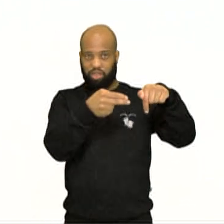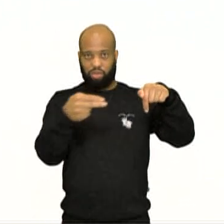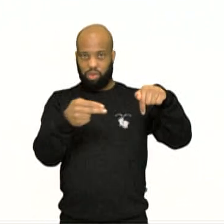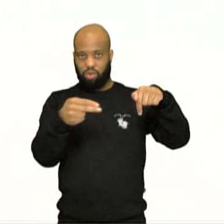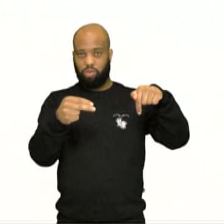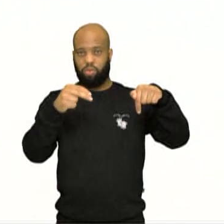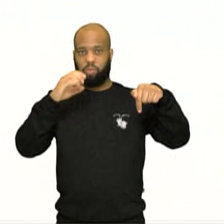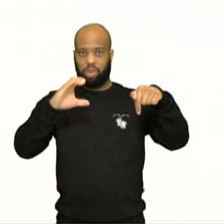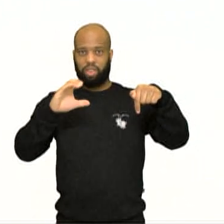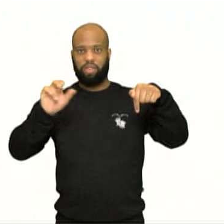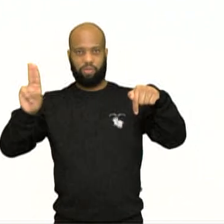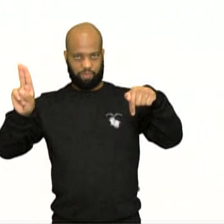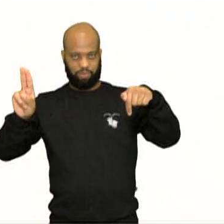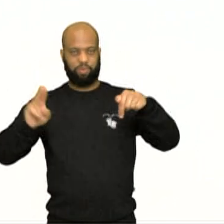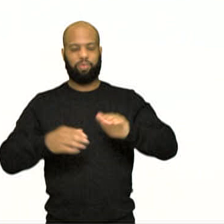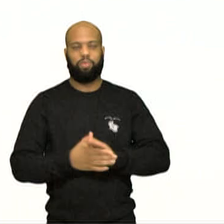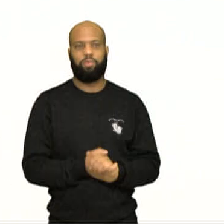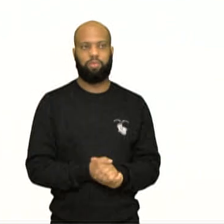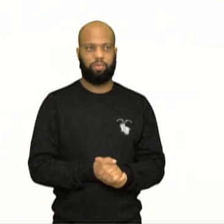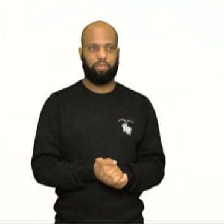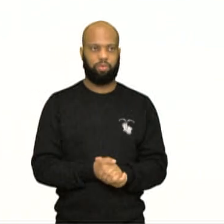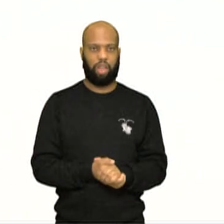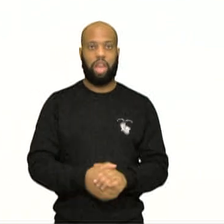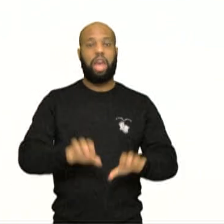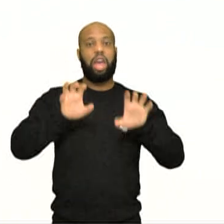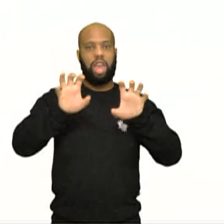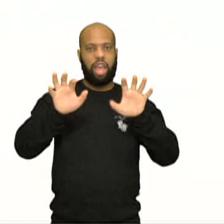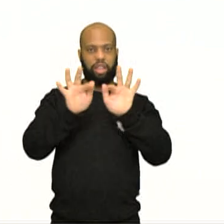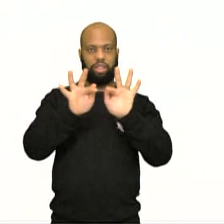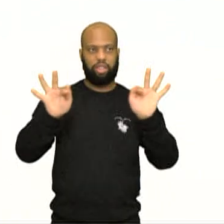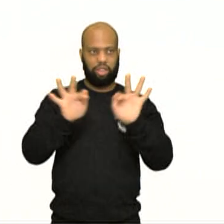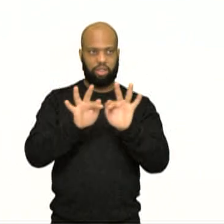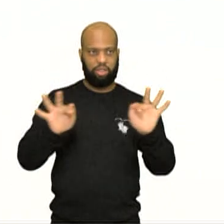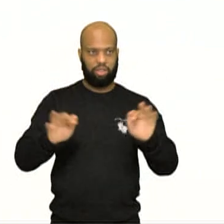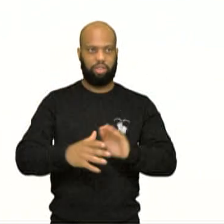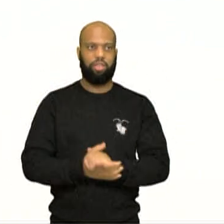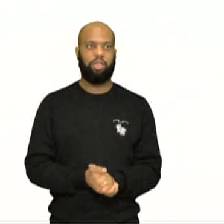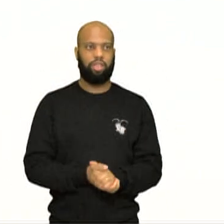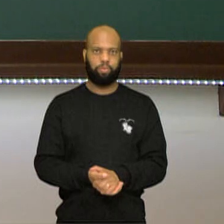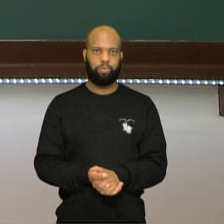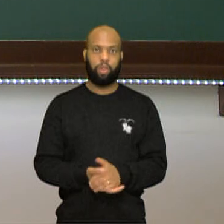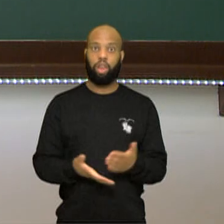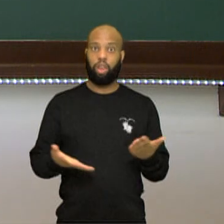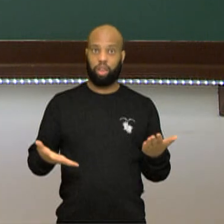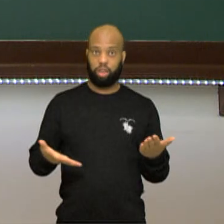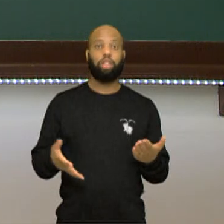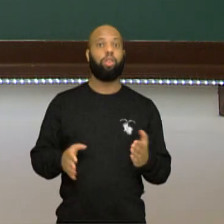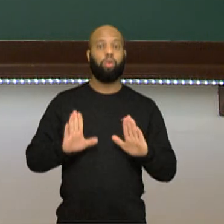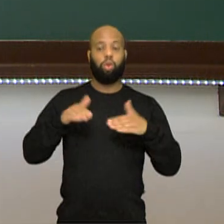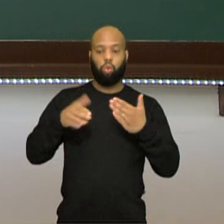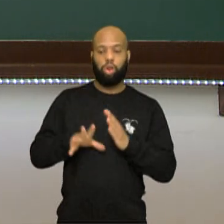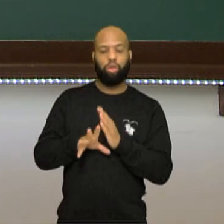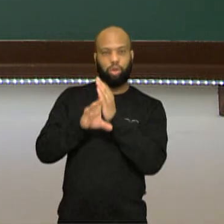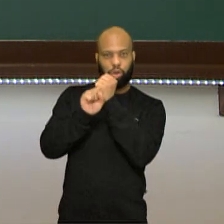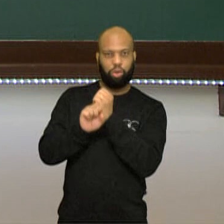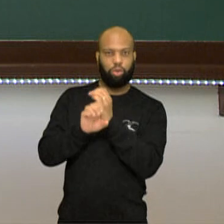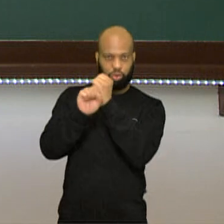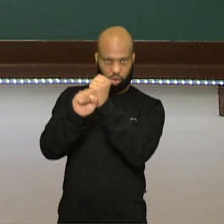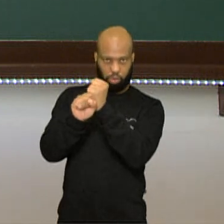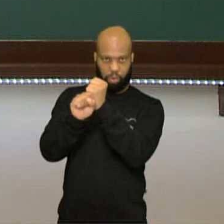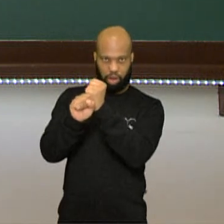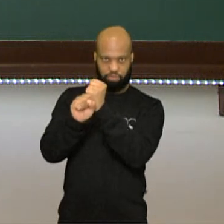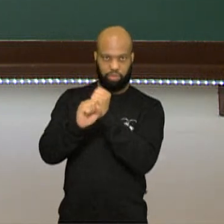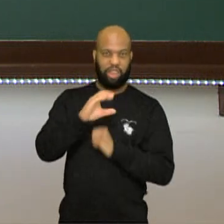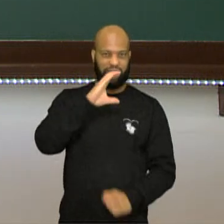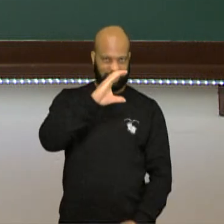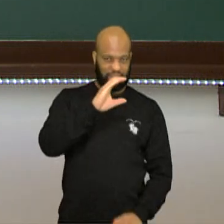tensão elétrica, ou diferença de potencial que está entre as placas do capacitor. A unidade de capacitância é o